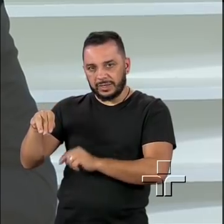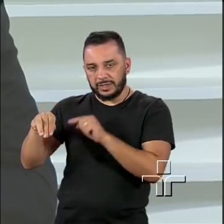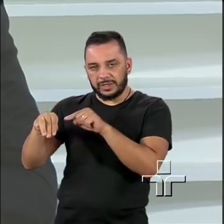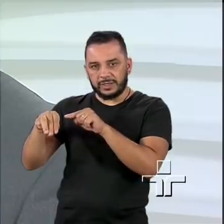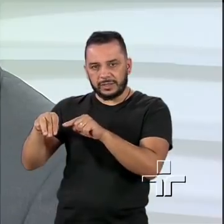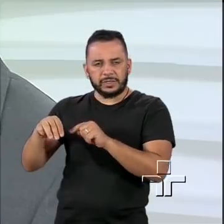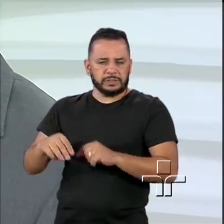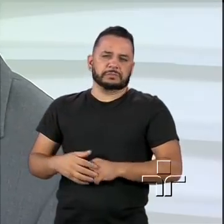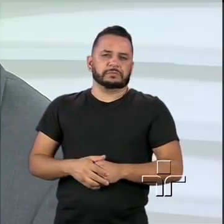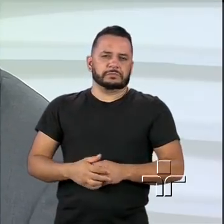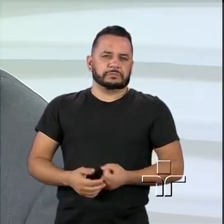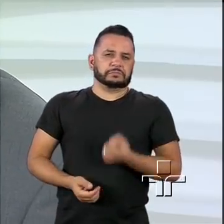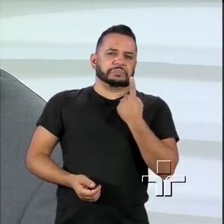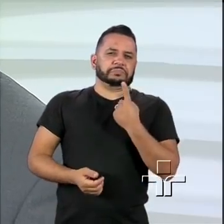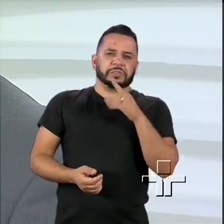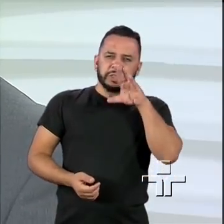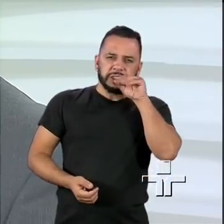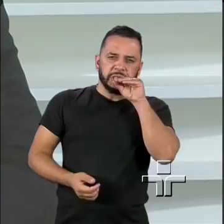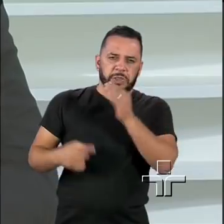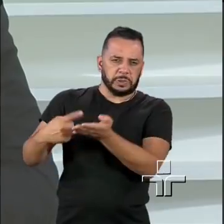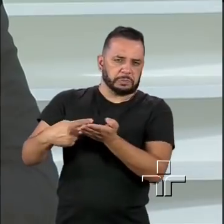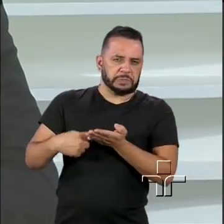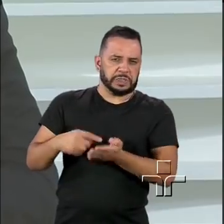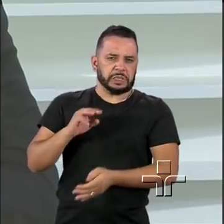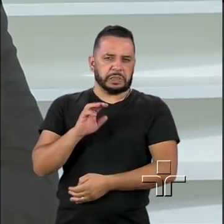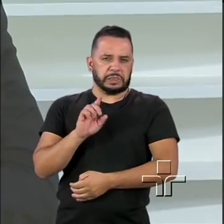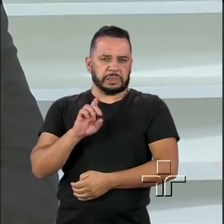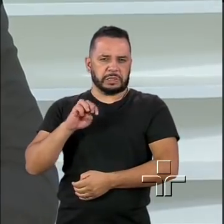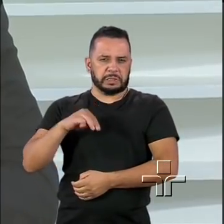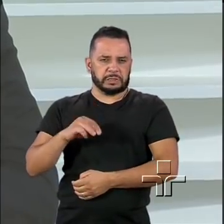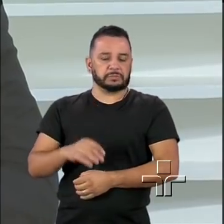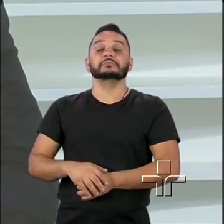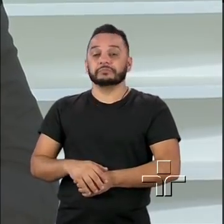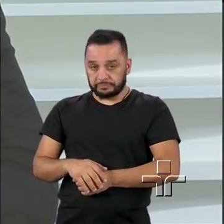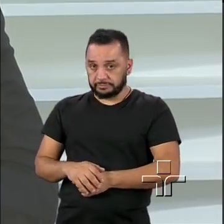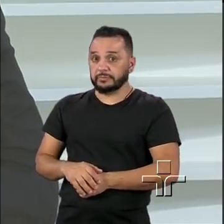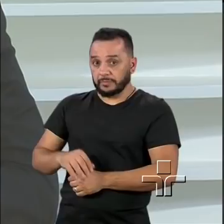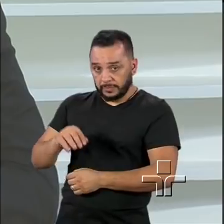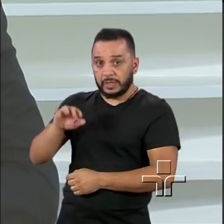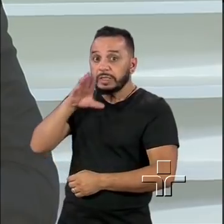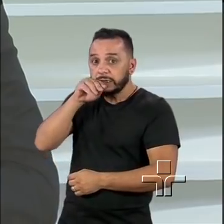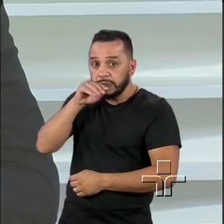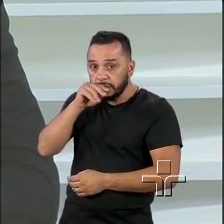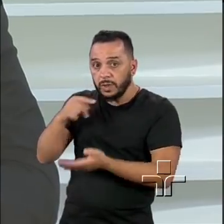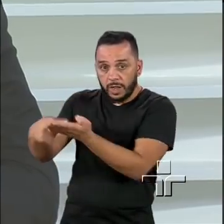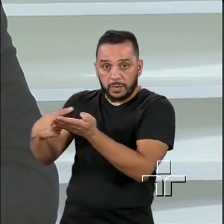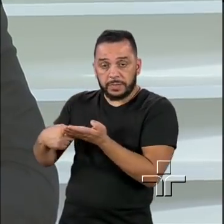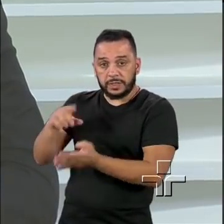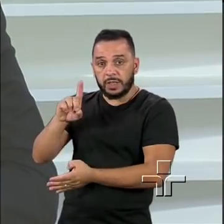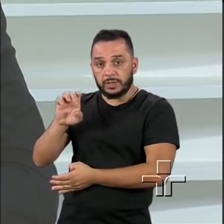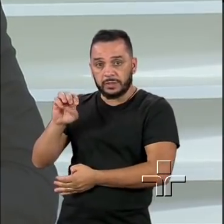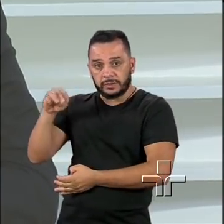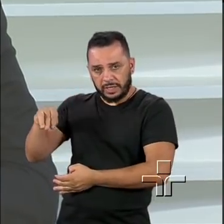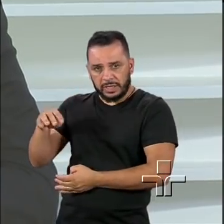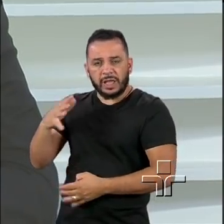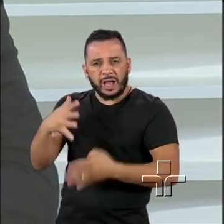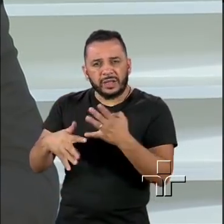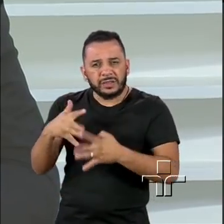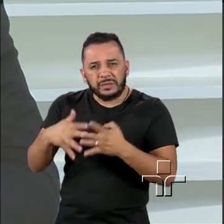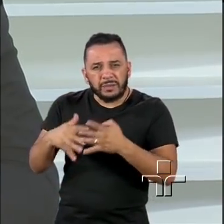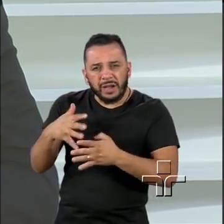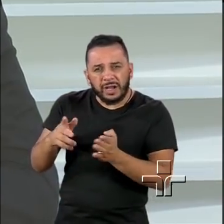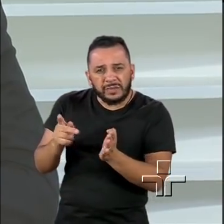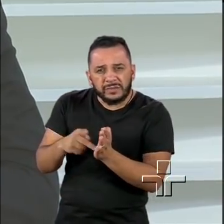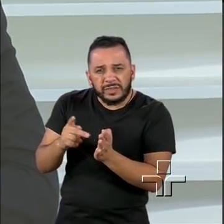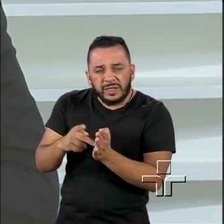Gomes negociar com o DEM. O senhor acha que um eventual apoio do DEM ao Ciro Gomes, uma coligação, comprometeria de alguma forma